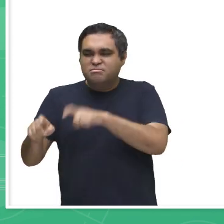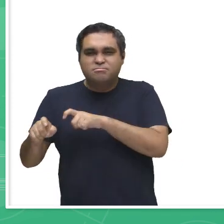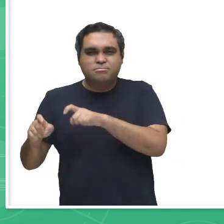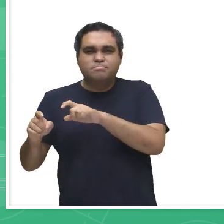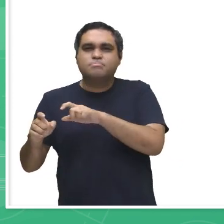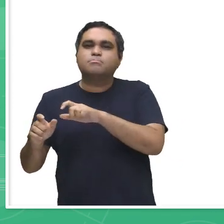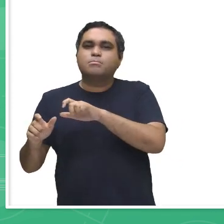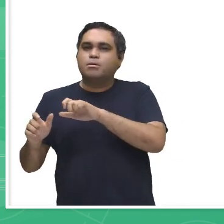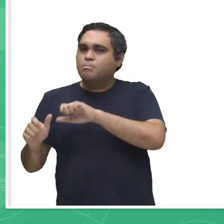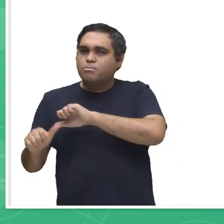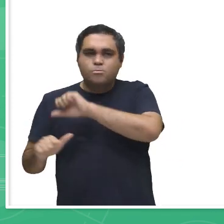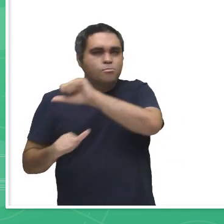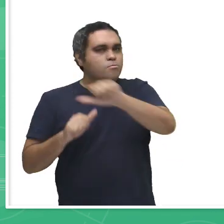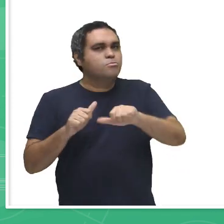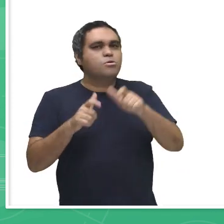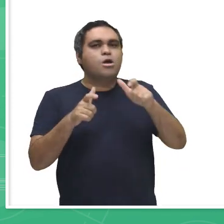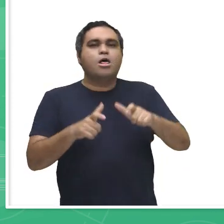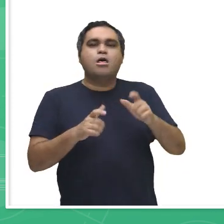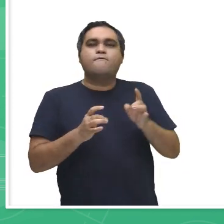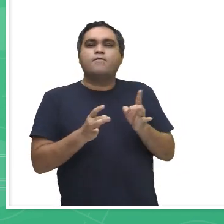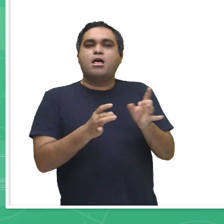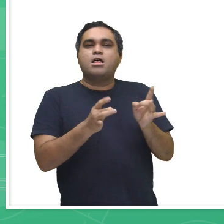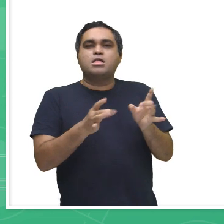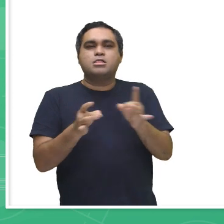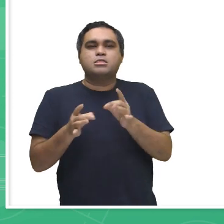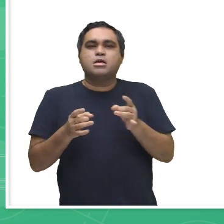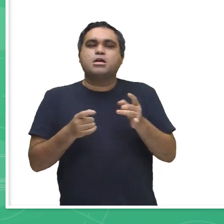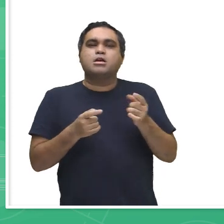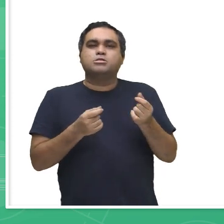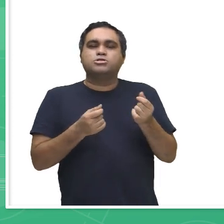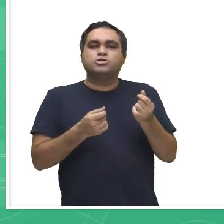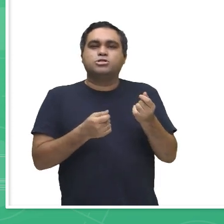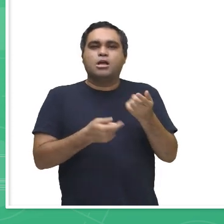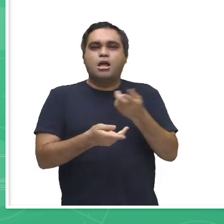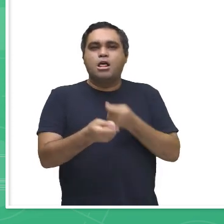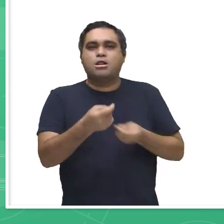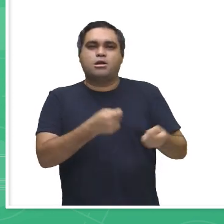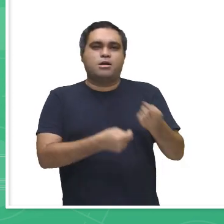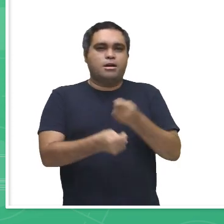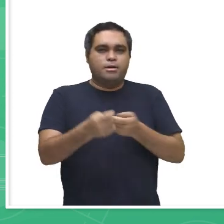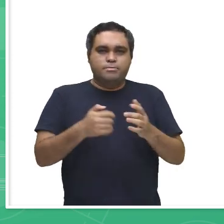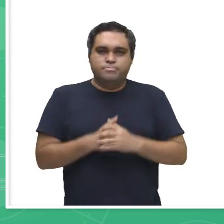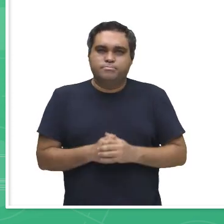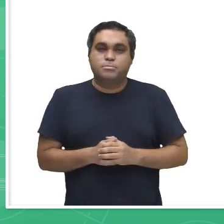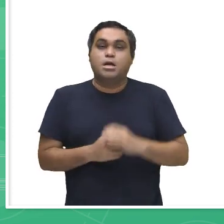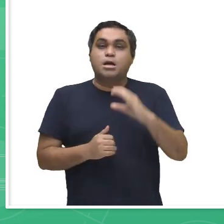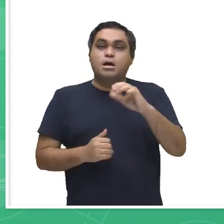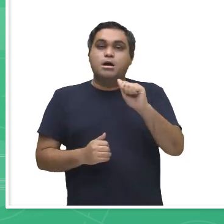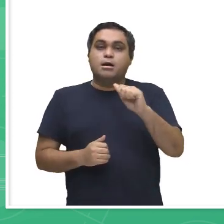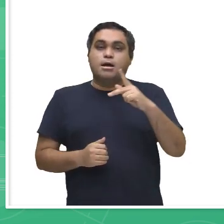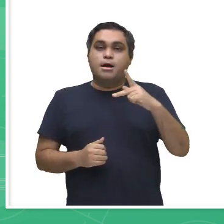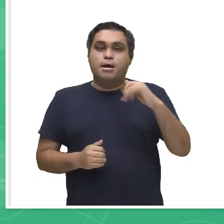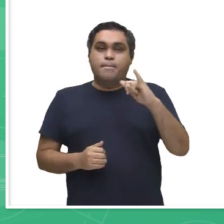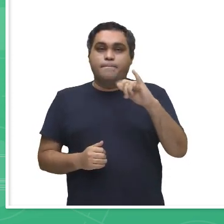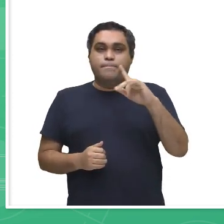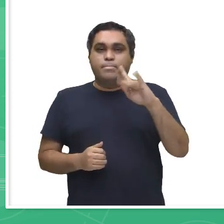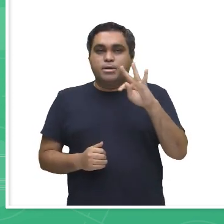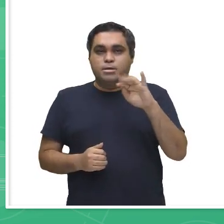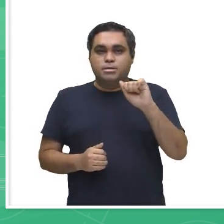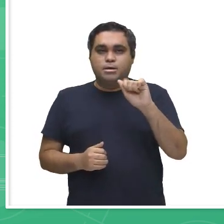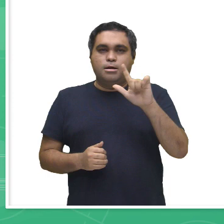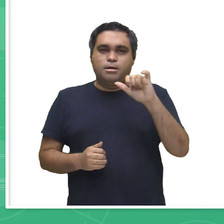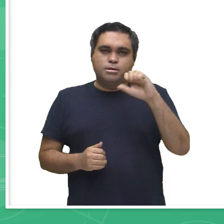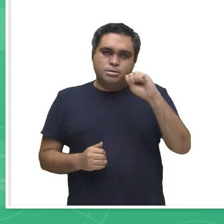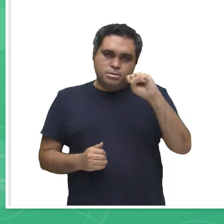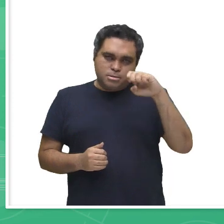de produção feudal para um modo de produção mais capitalista. Olha as bases do capitalismo chegando aí, né,